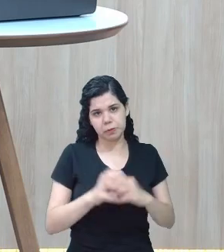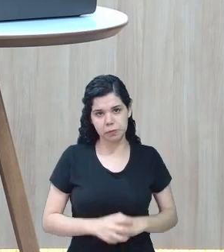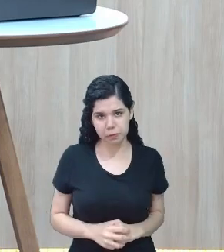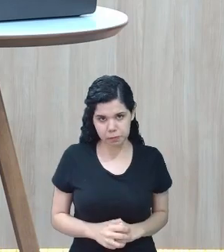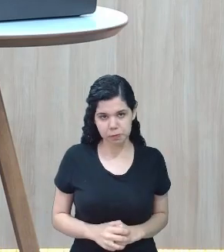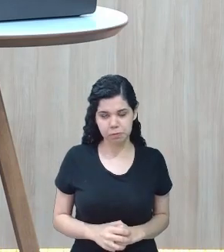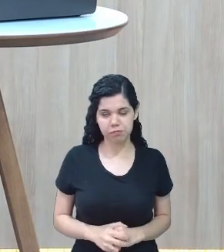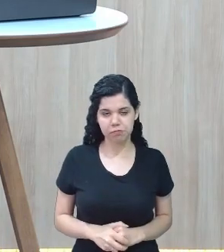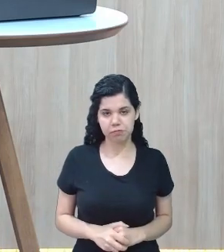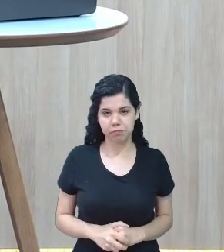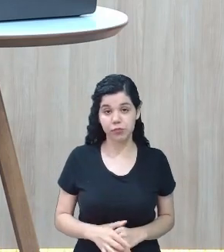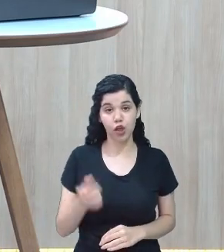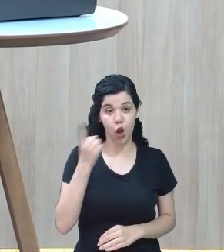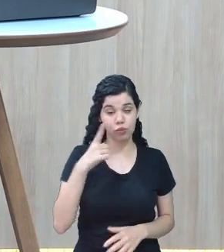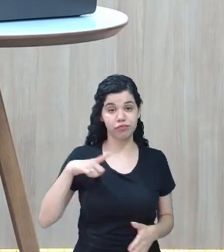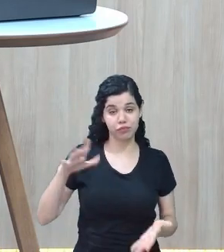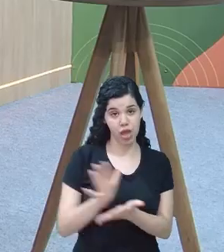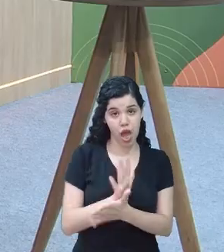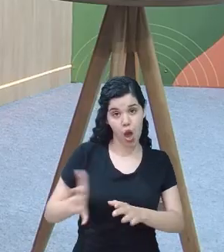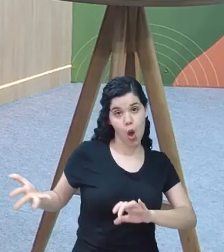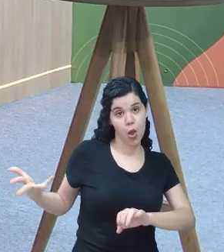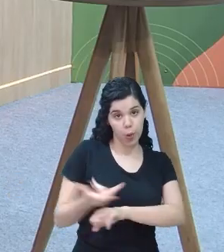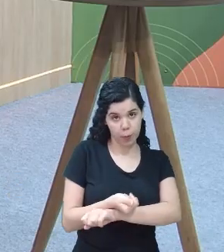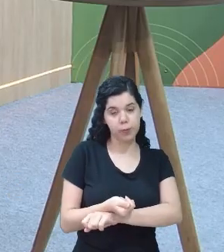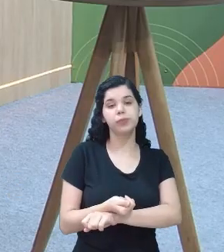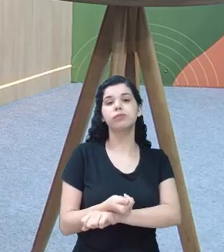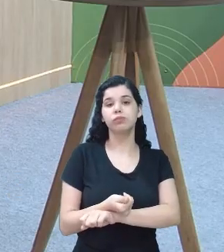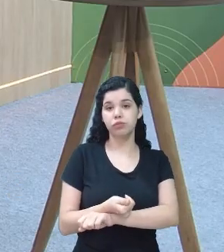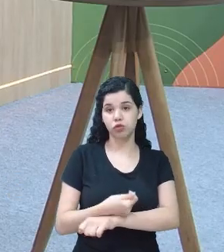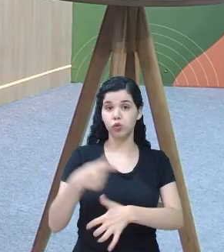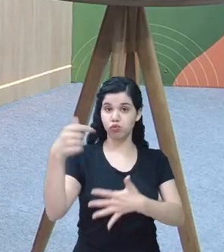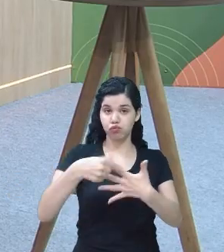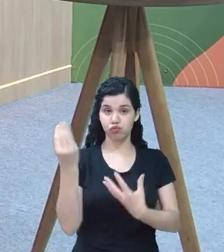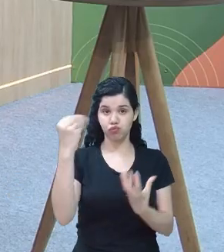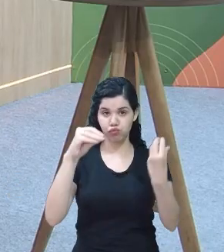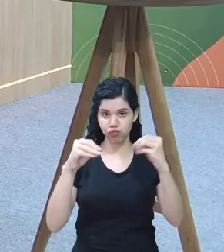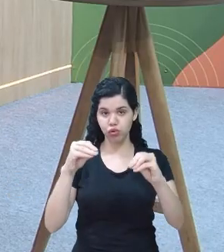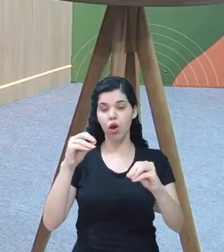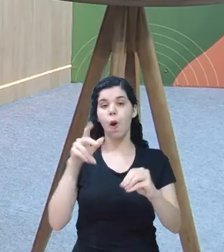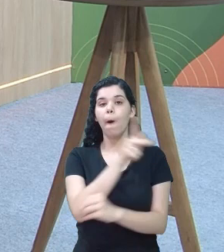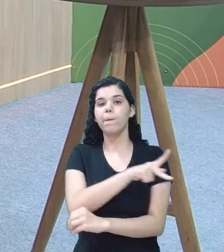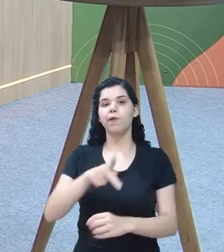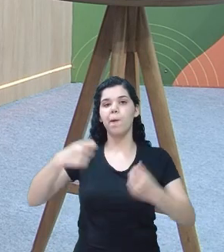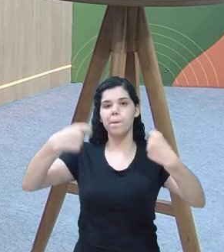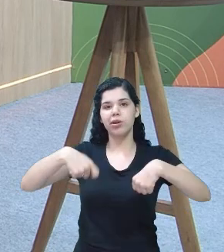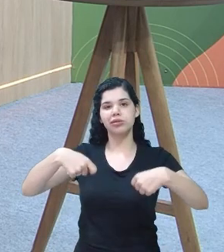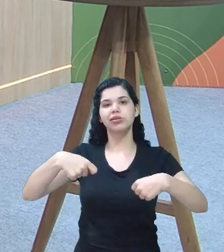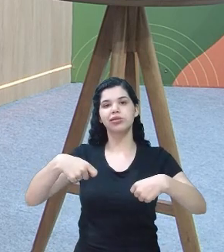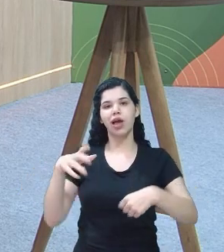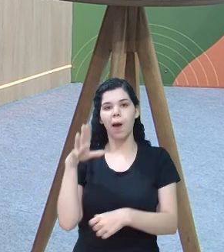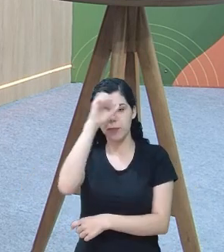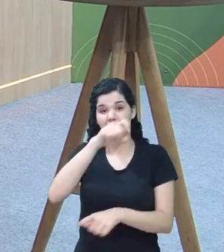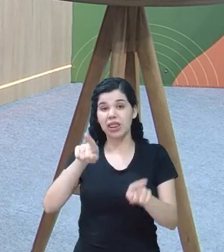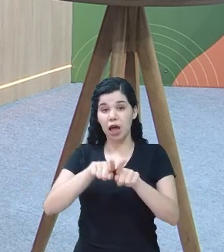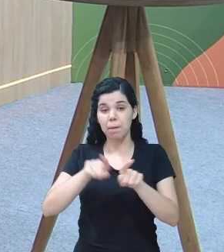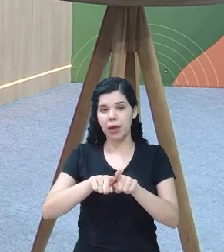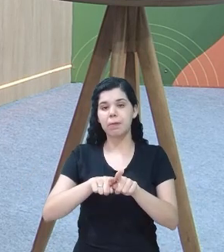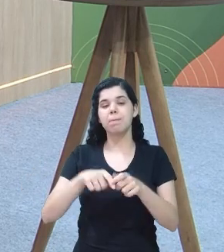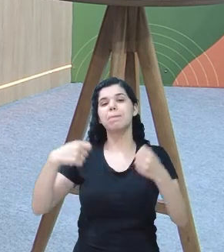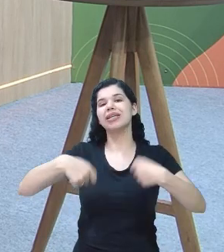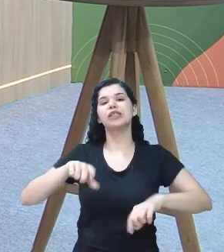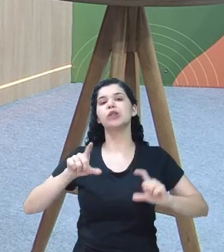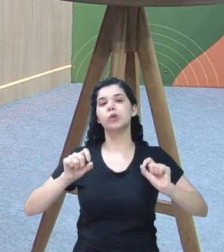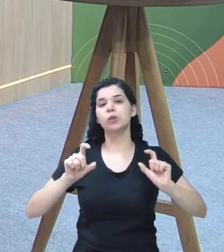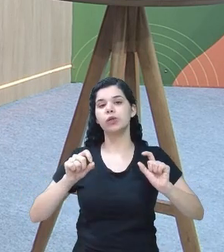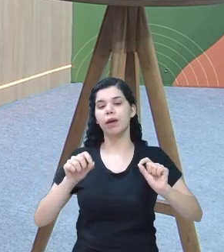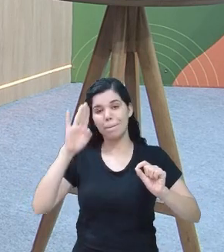estudante. Bom, algumas habilidades que a gente elencou, que o professor precisa e principalmente que ele